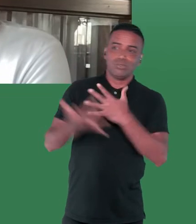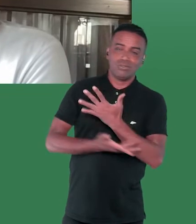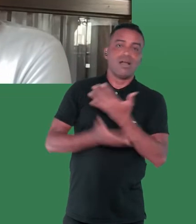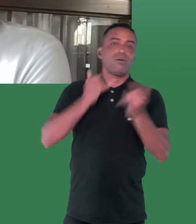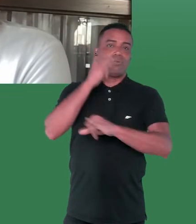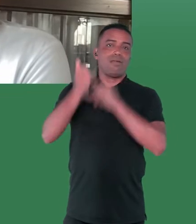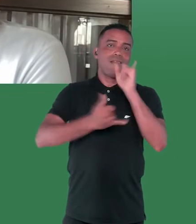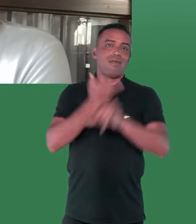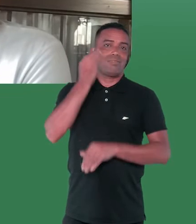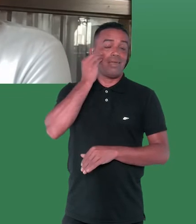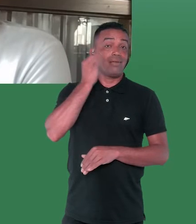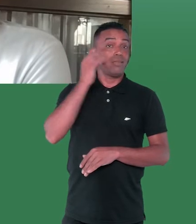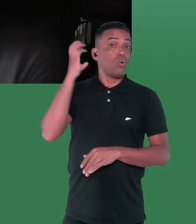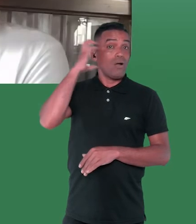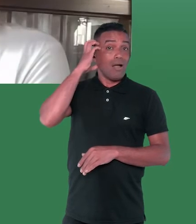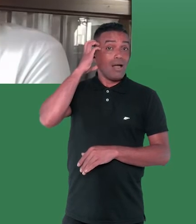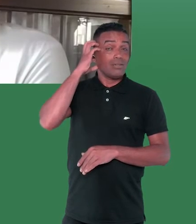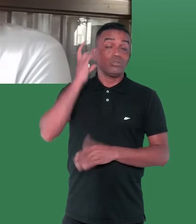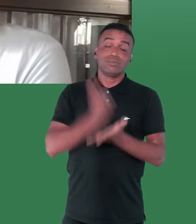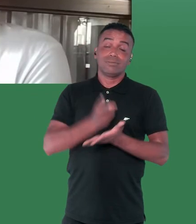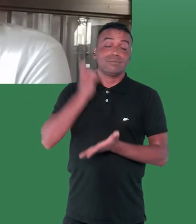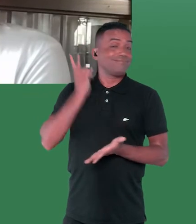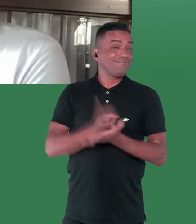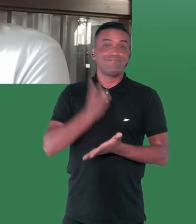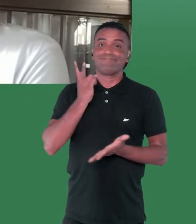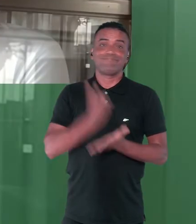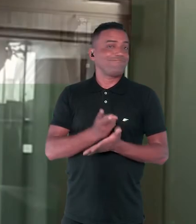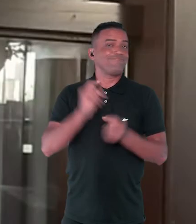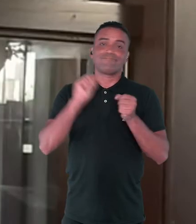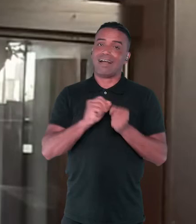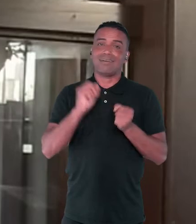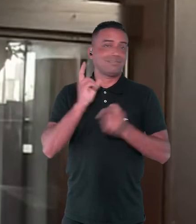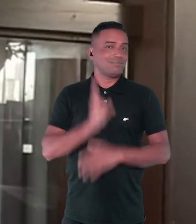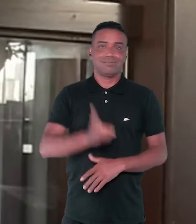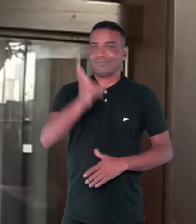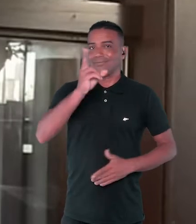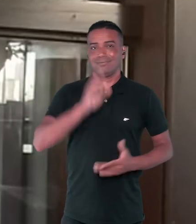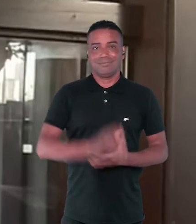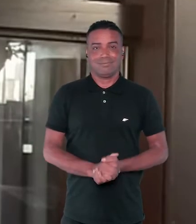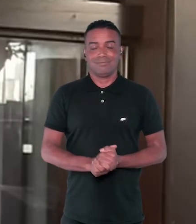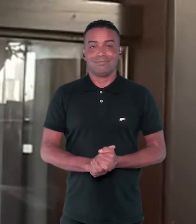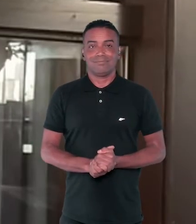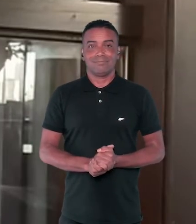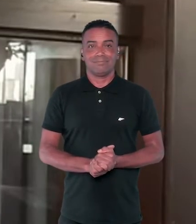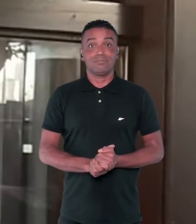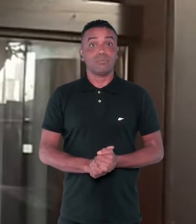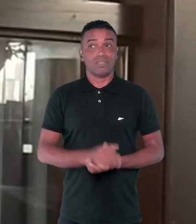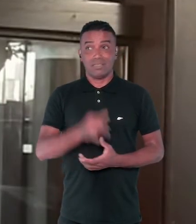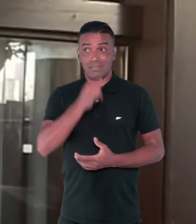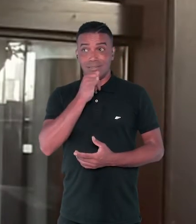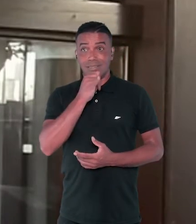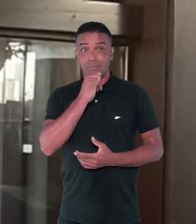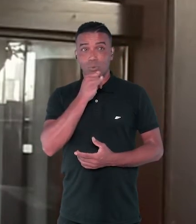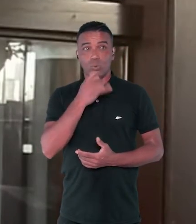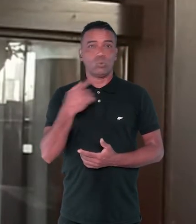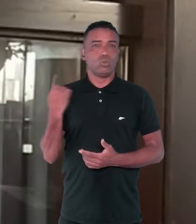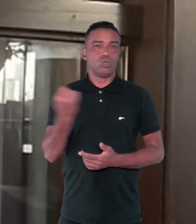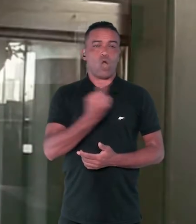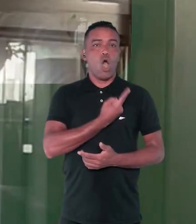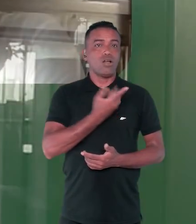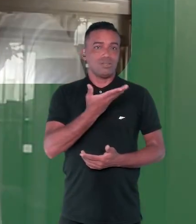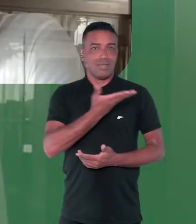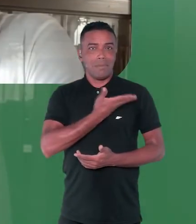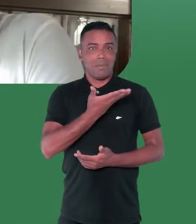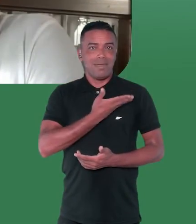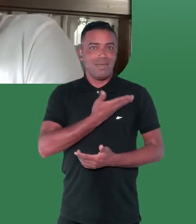falam hoje, o rádio sempre fez a vida inteira com esses nossos